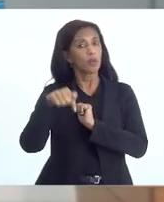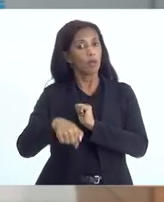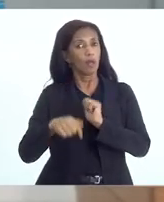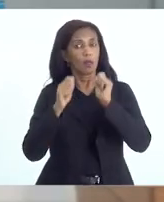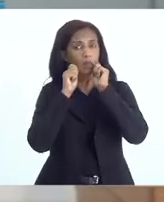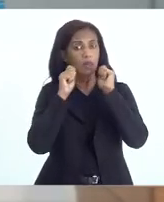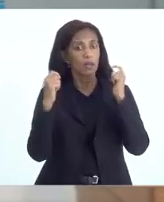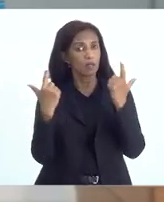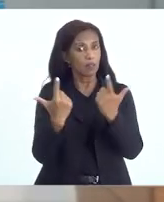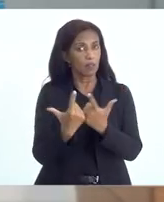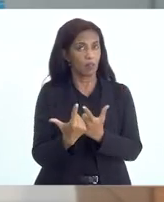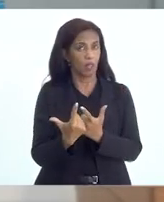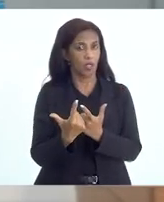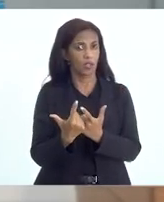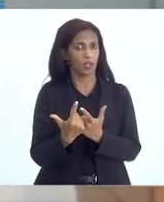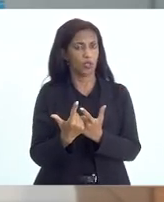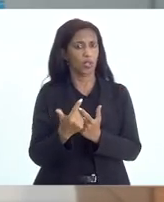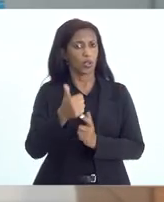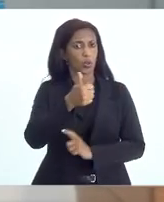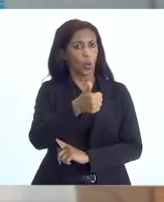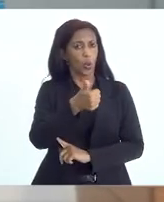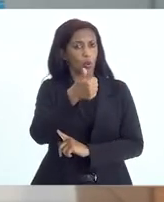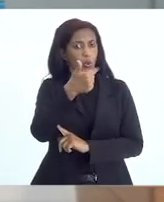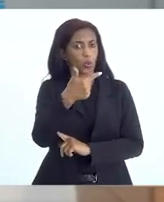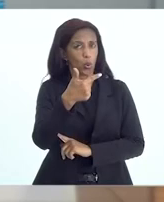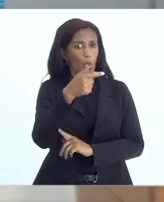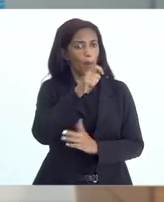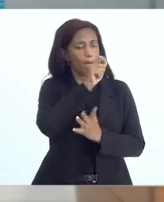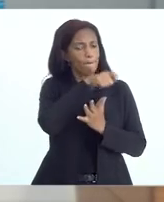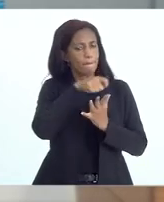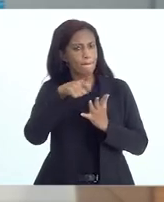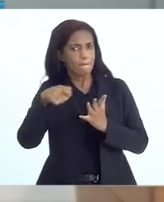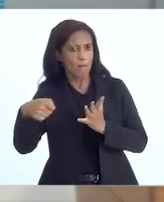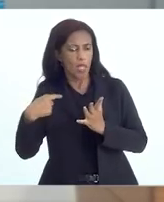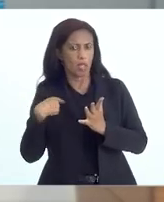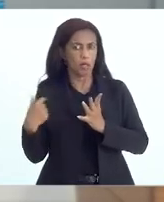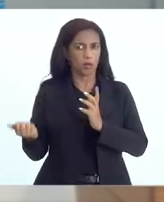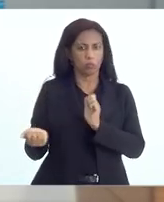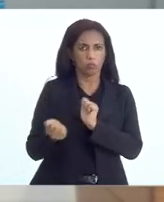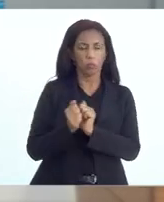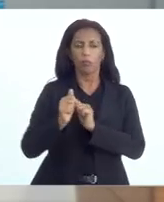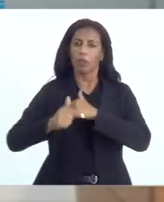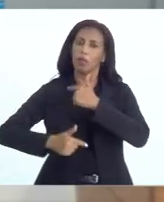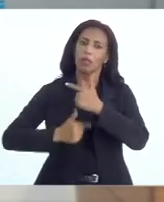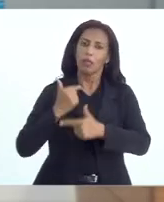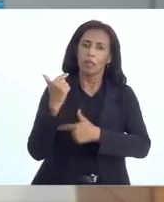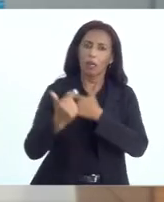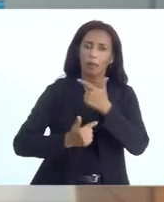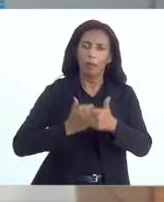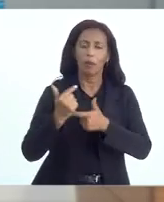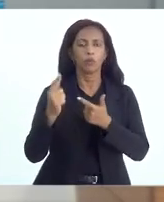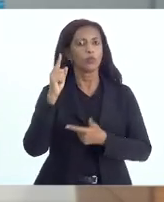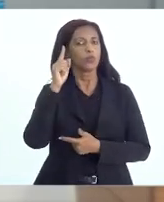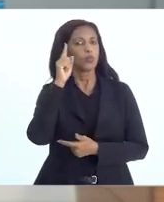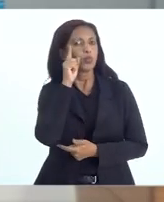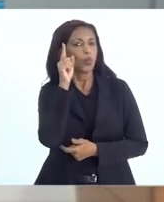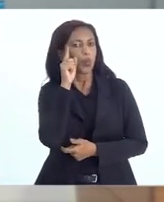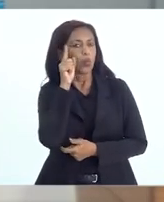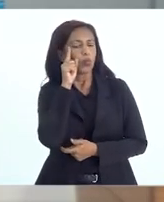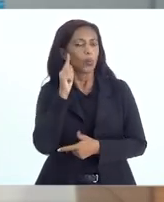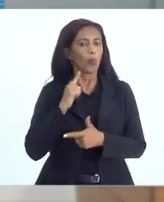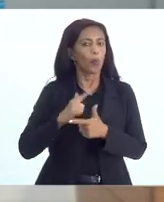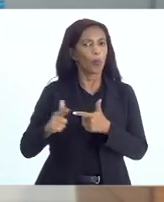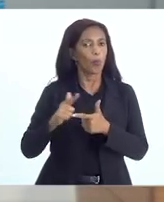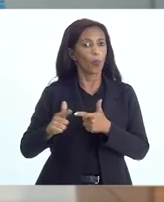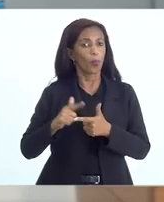casa que nos últimos 12 meses que eu estou à frente do comando Tem trabalhado diariamente para que